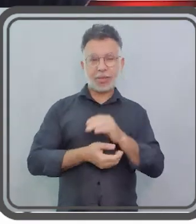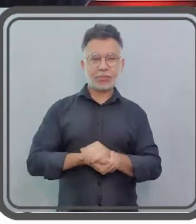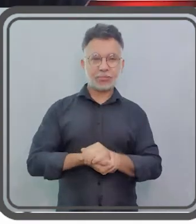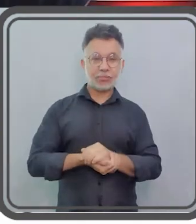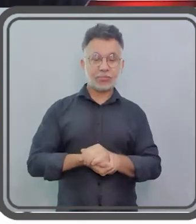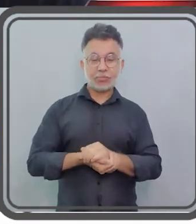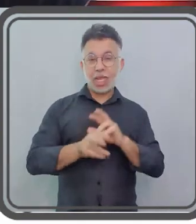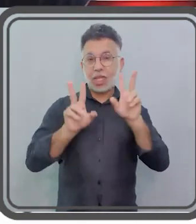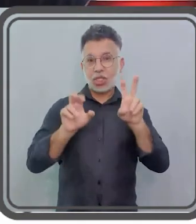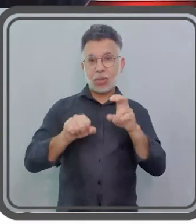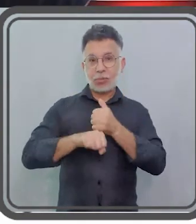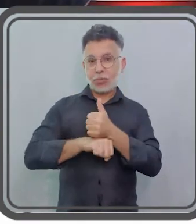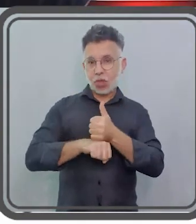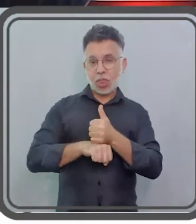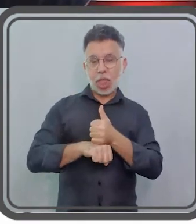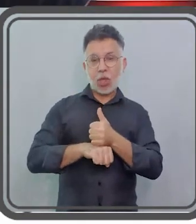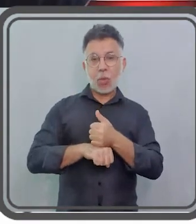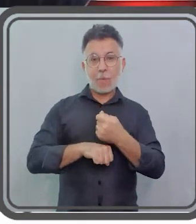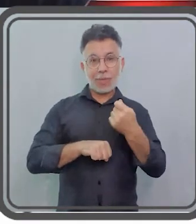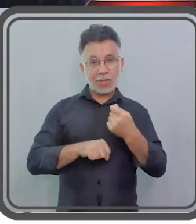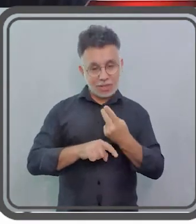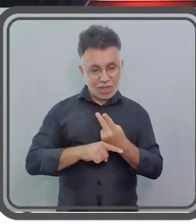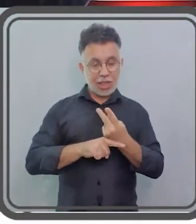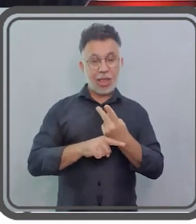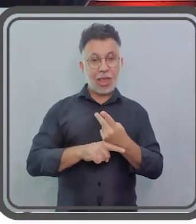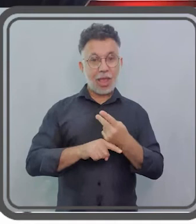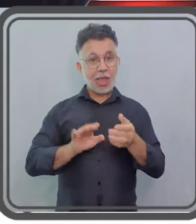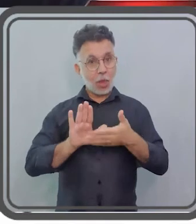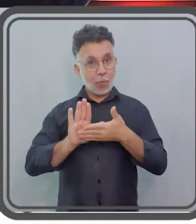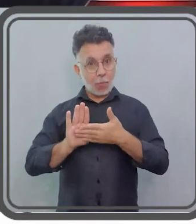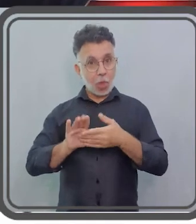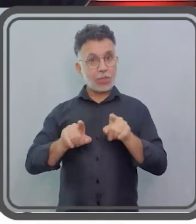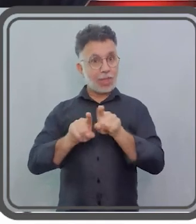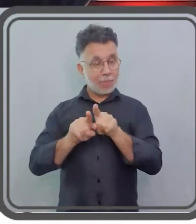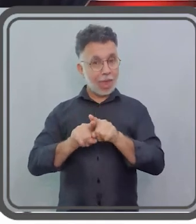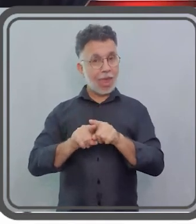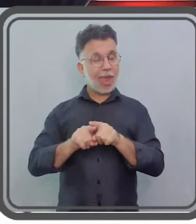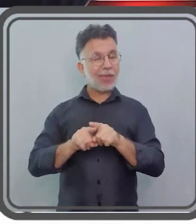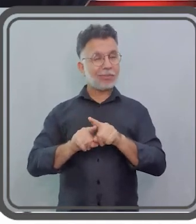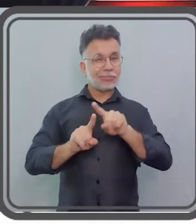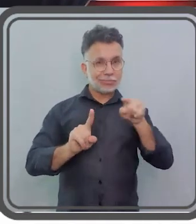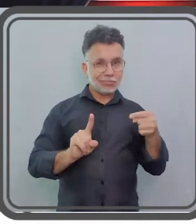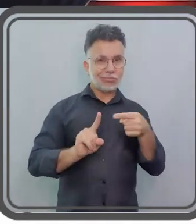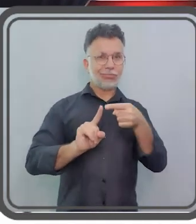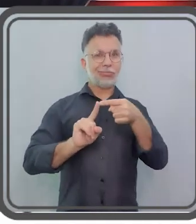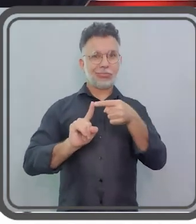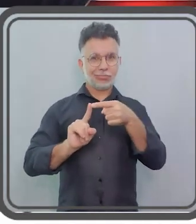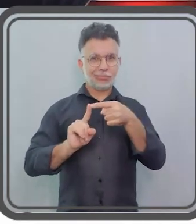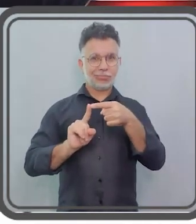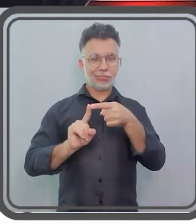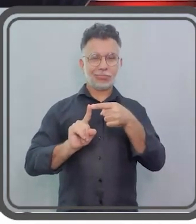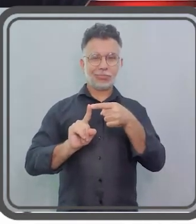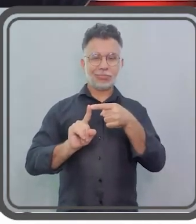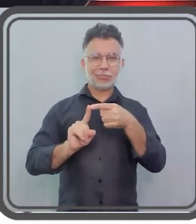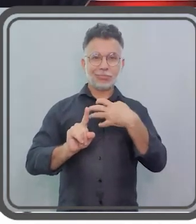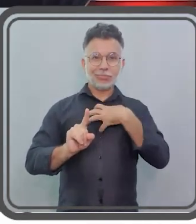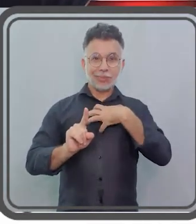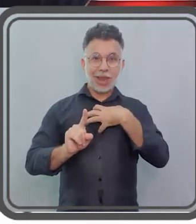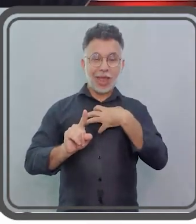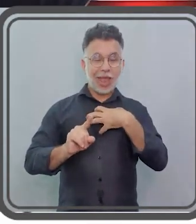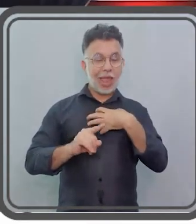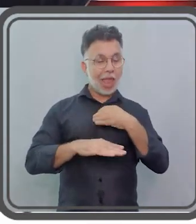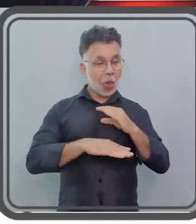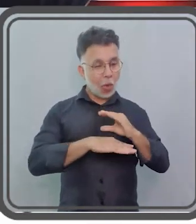de profissional está compondo esse mercado, e com certeza o propósito e o legado, né? Acho que o legado que esse o investimento em health